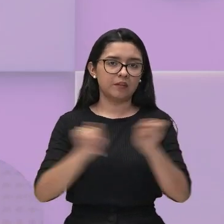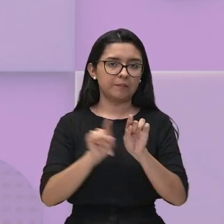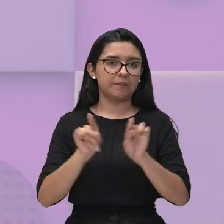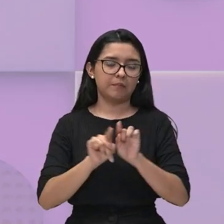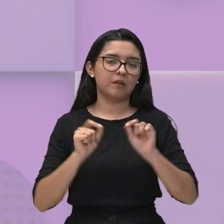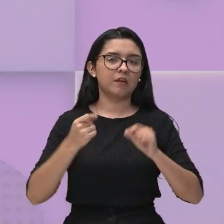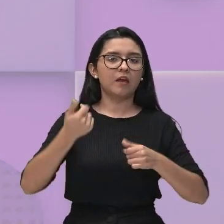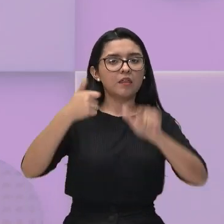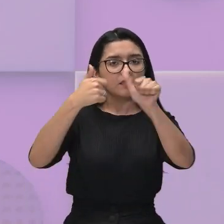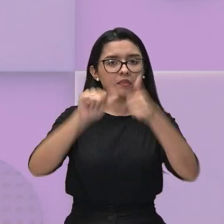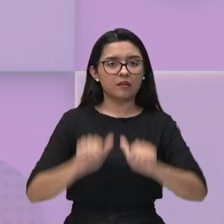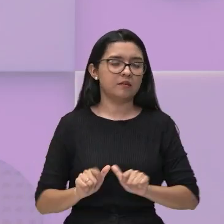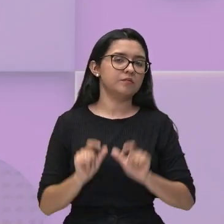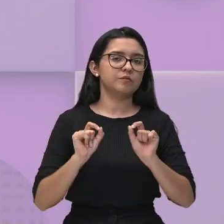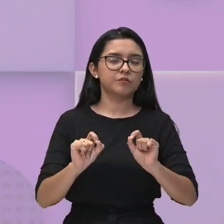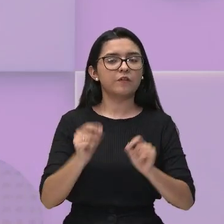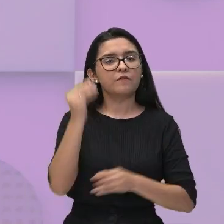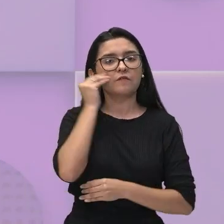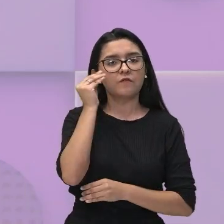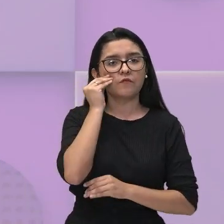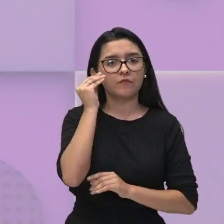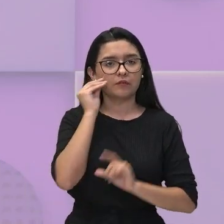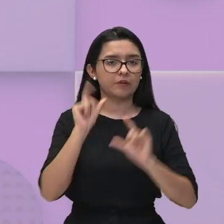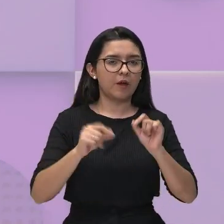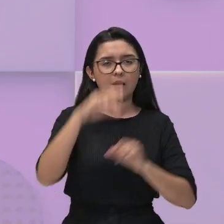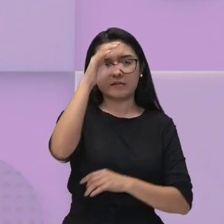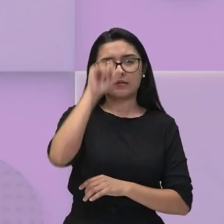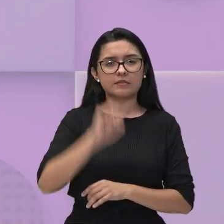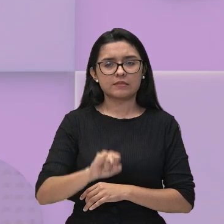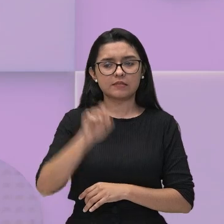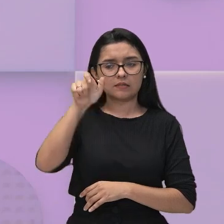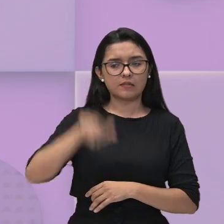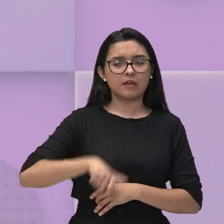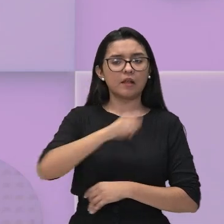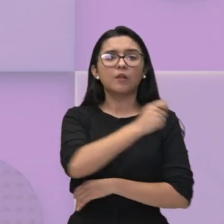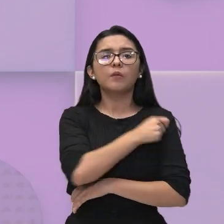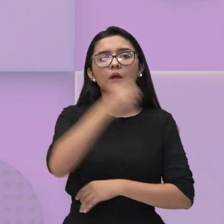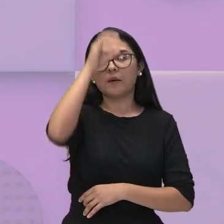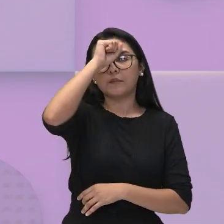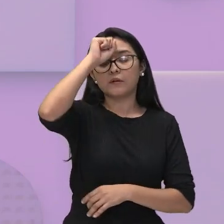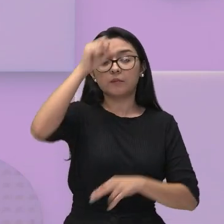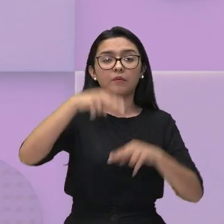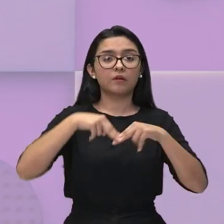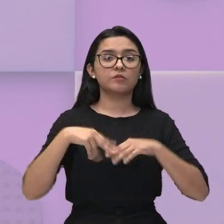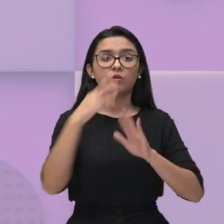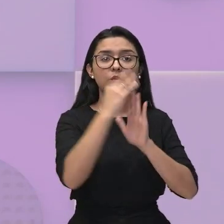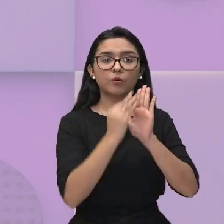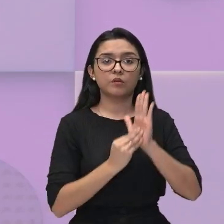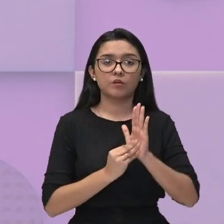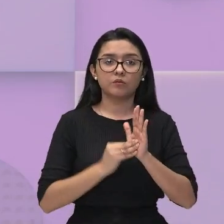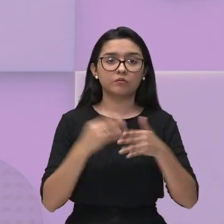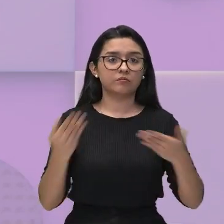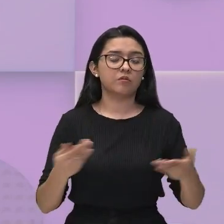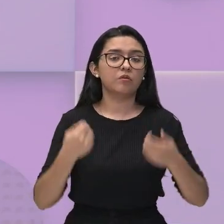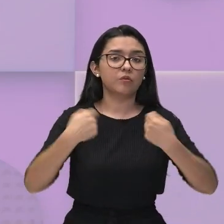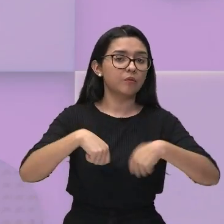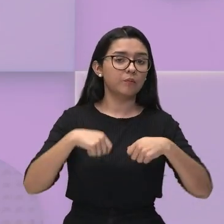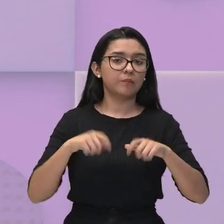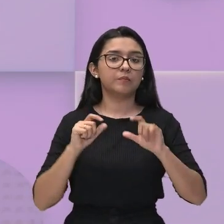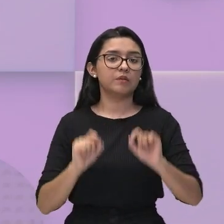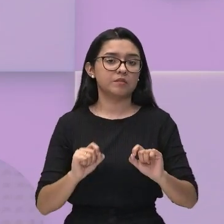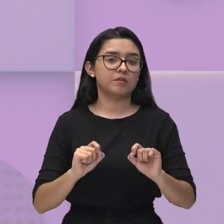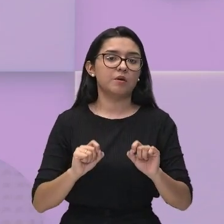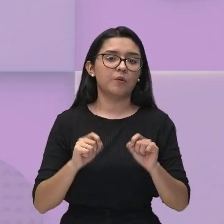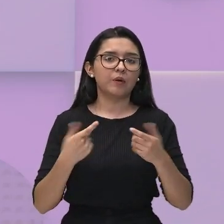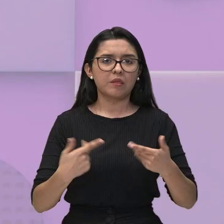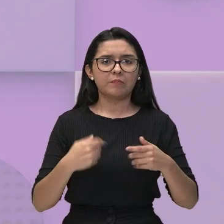são análises de verificação de aprendizagem. Por quê? Porque é um tipo de conteúdo no qual você não vai precisar,